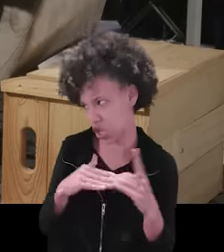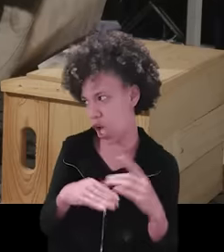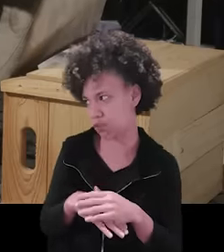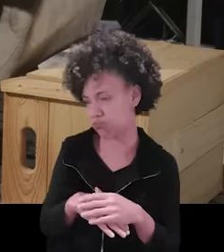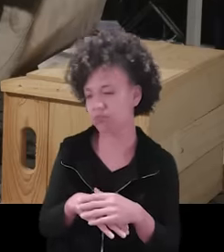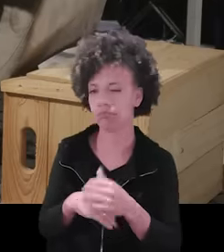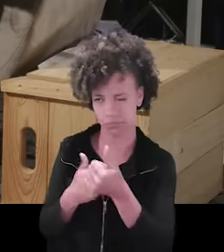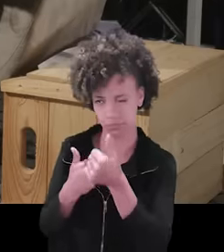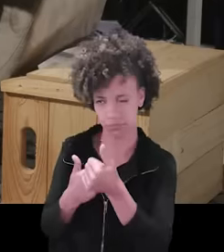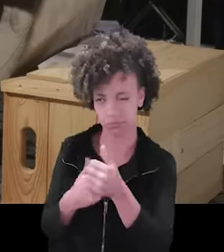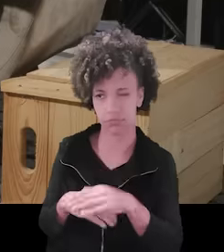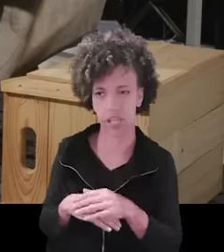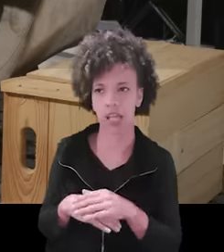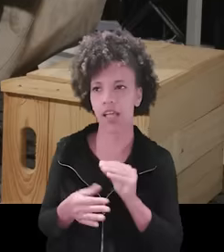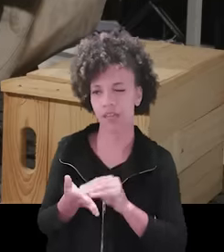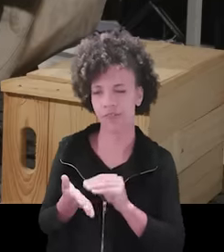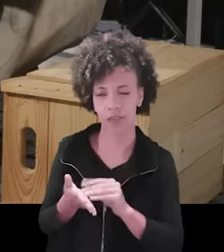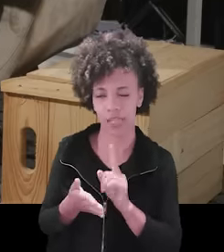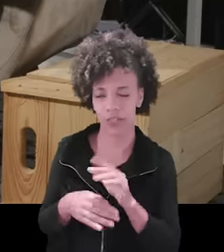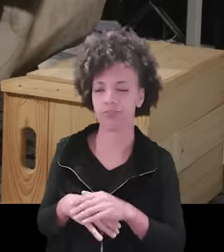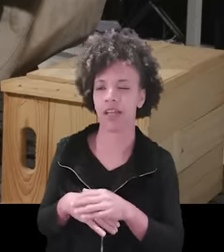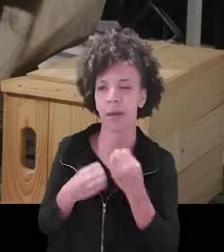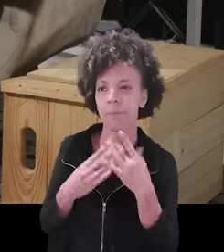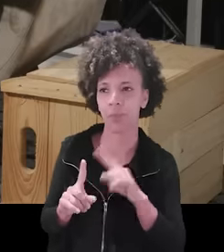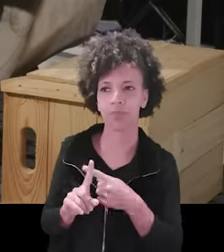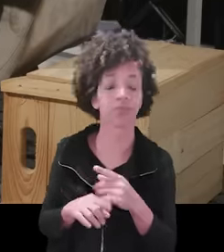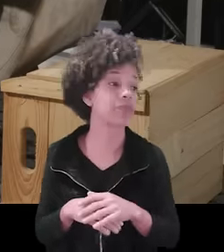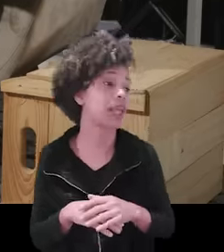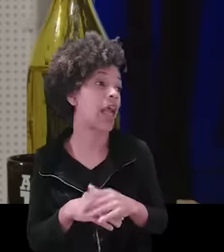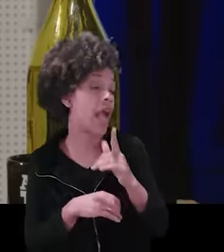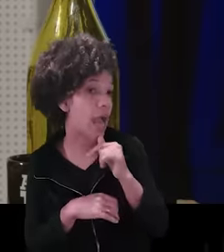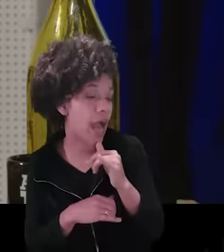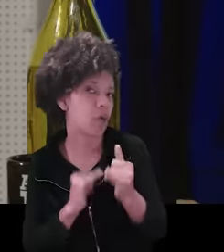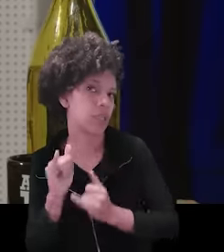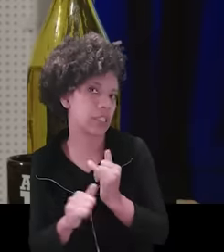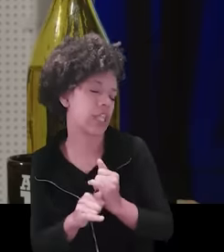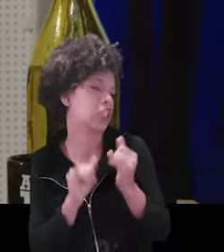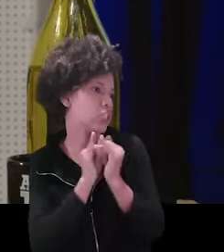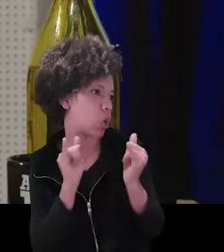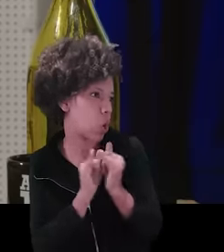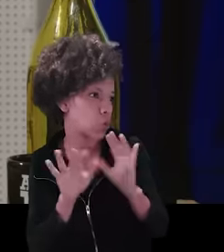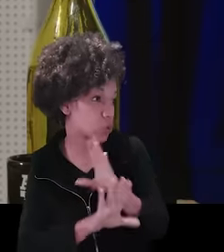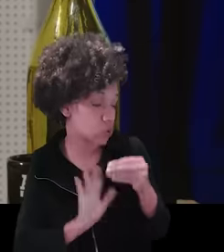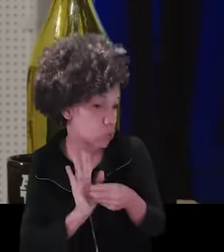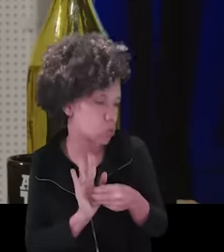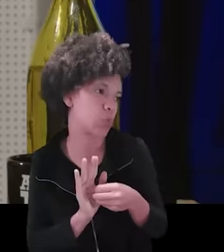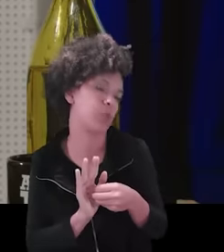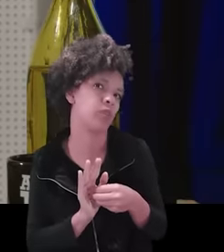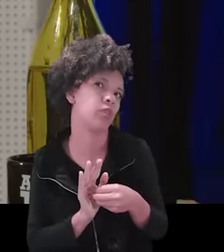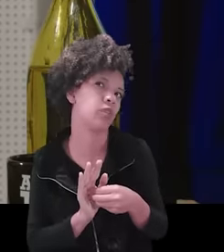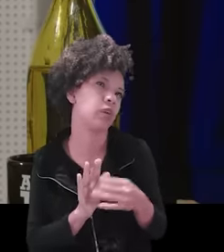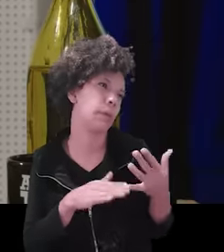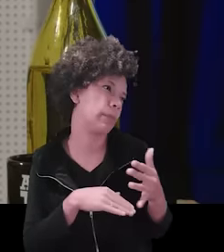pegar um bom para você 15 G botar um bom para você e água internet luz tudo essa esse